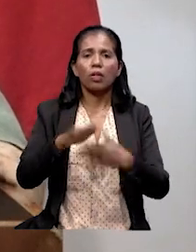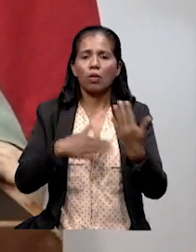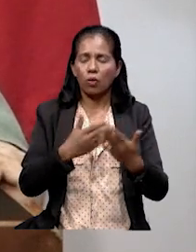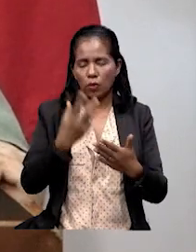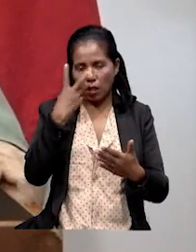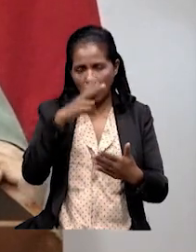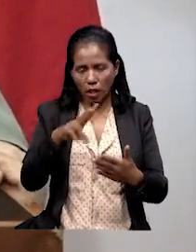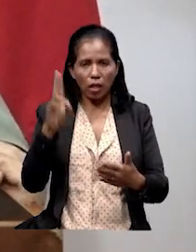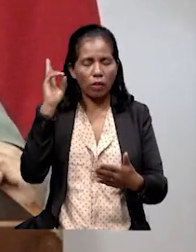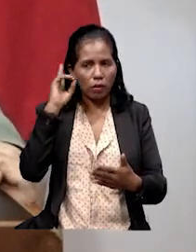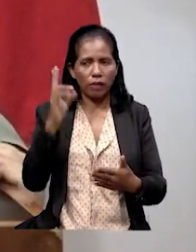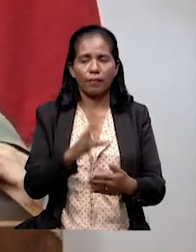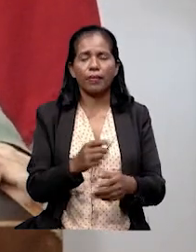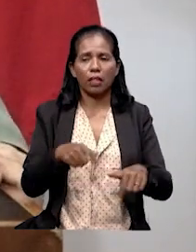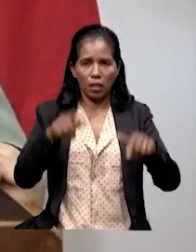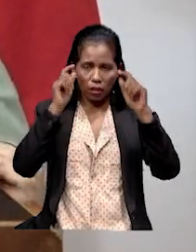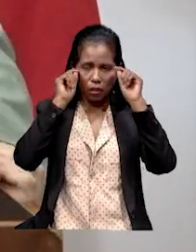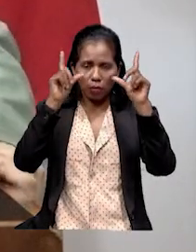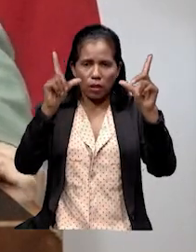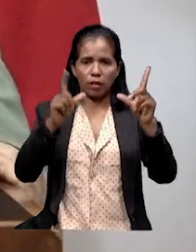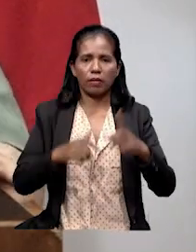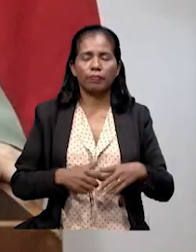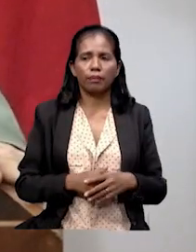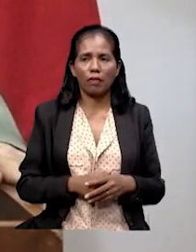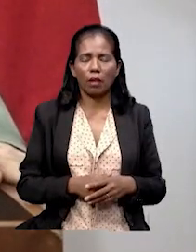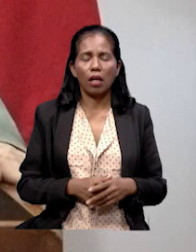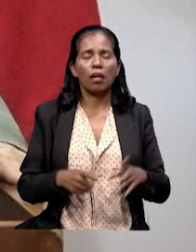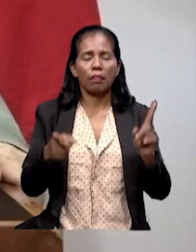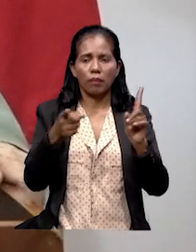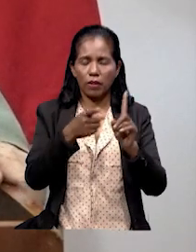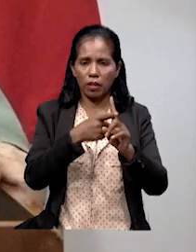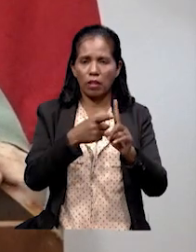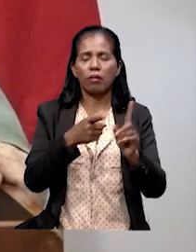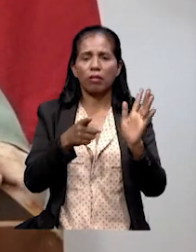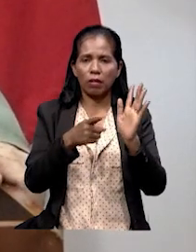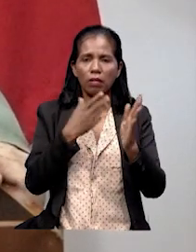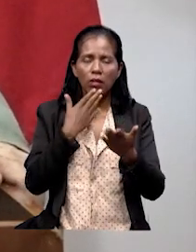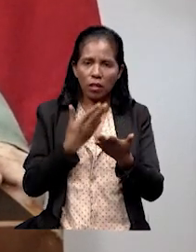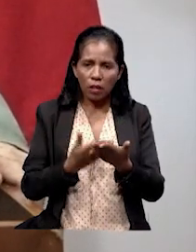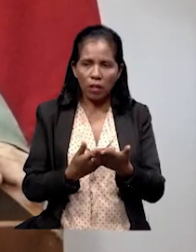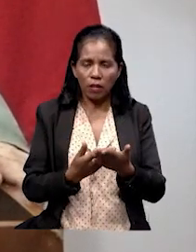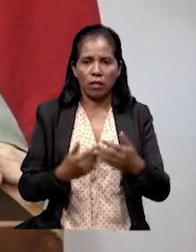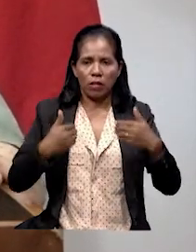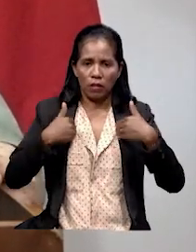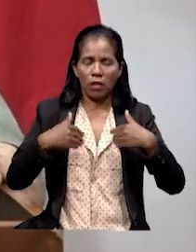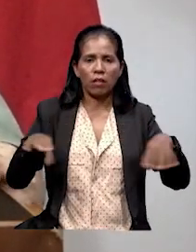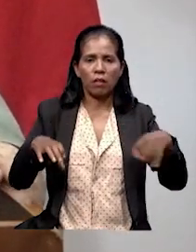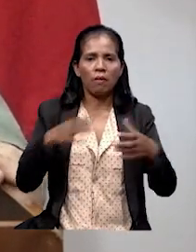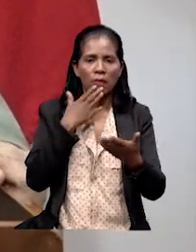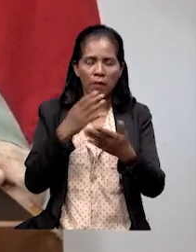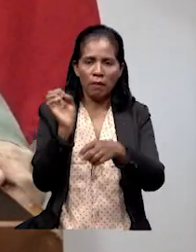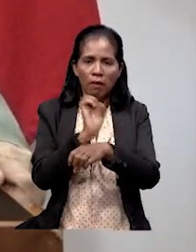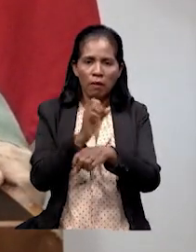Rona, que a situação de Timor-Leste é positiva, diac, e a recuperação económica e tua, a